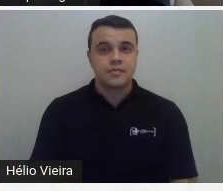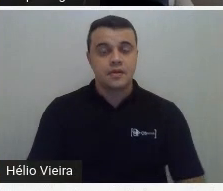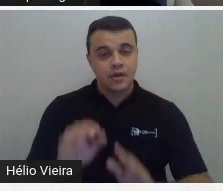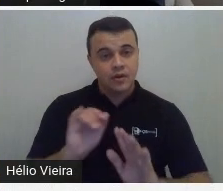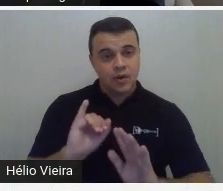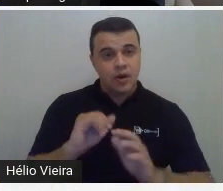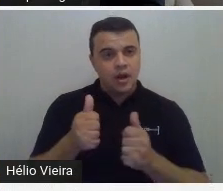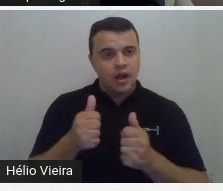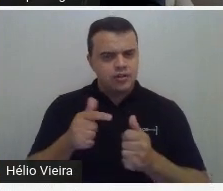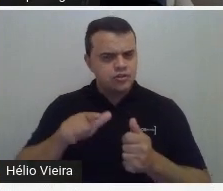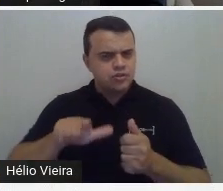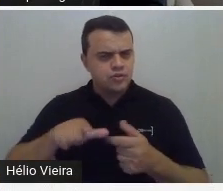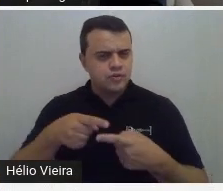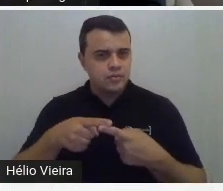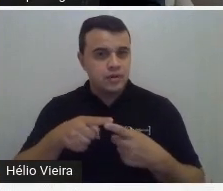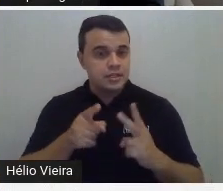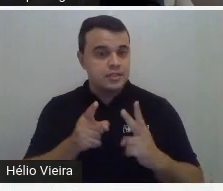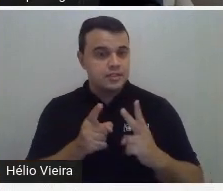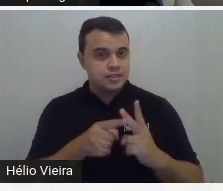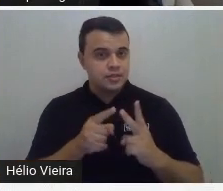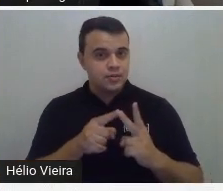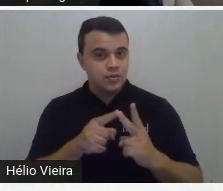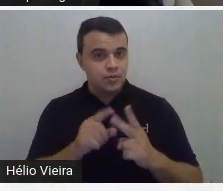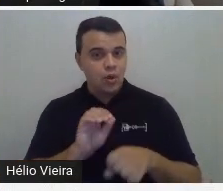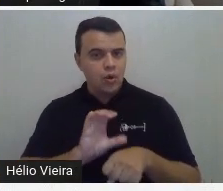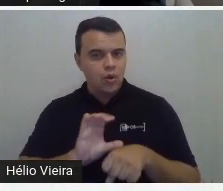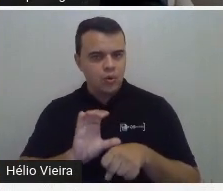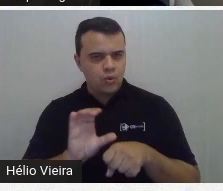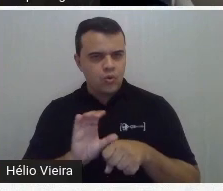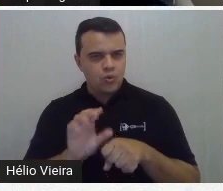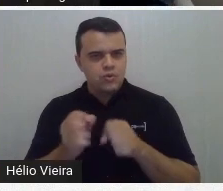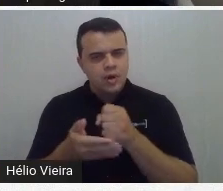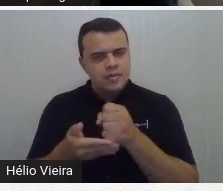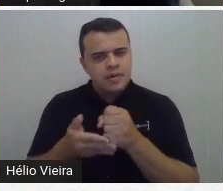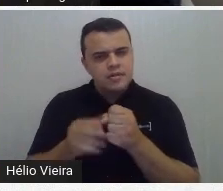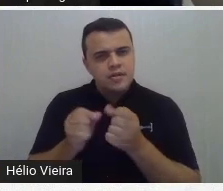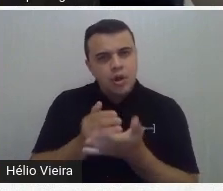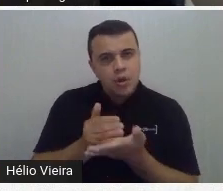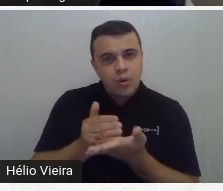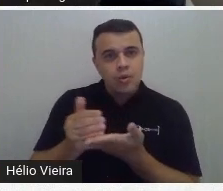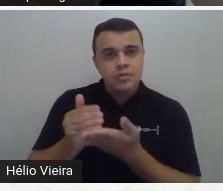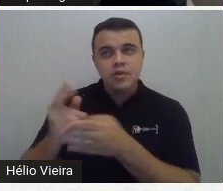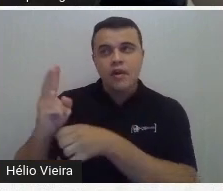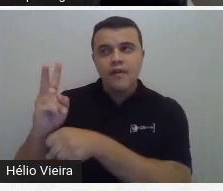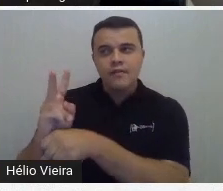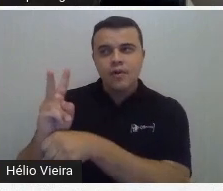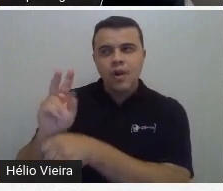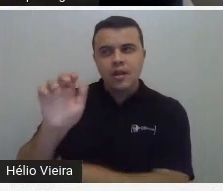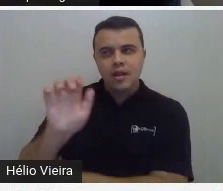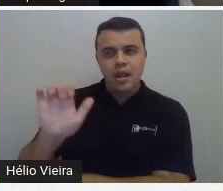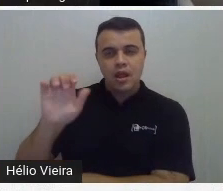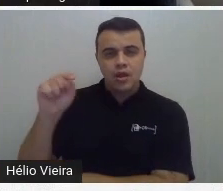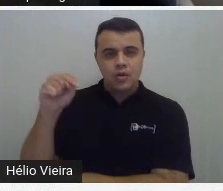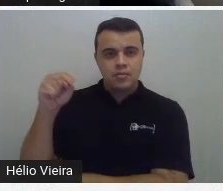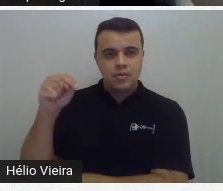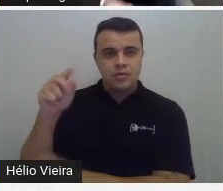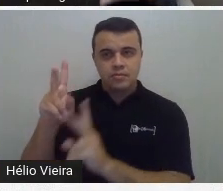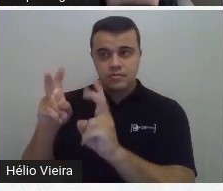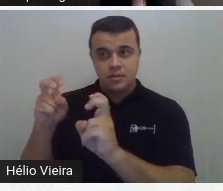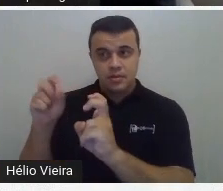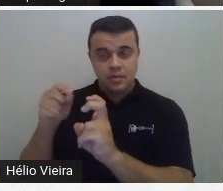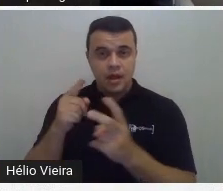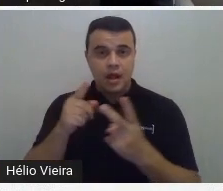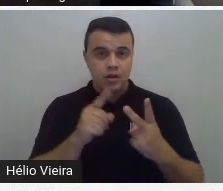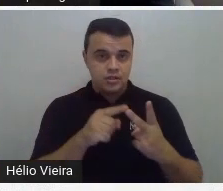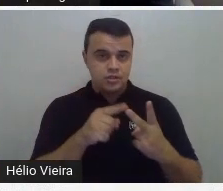Olá, voltamos com o nosso segundo episódio do minicurso Introdução às Vanguardas Europeias. Neste segundo episódio, vamos falar